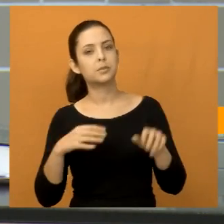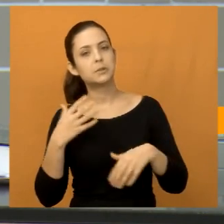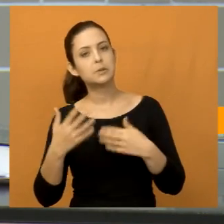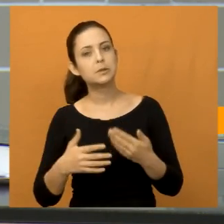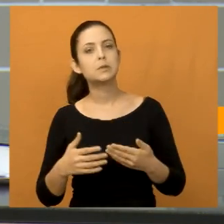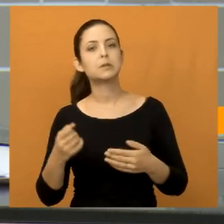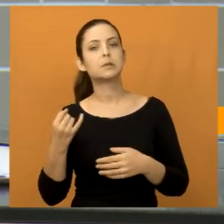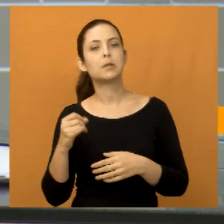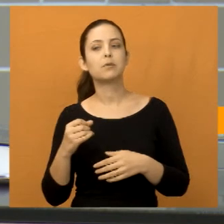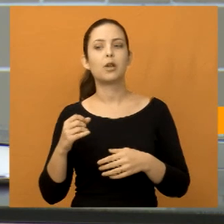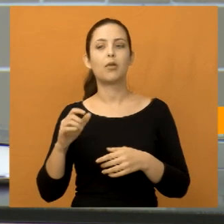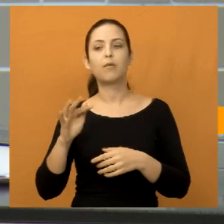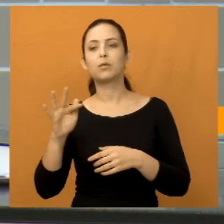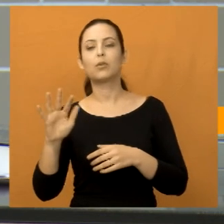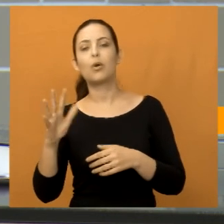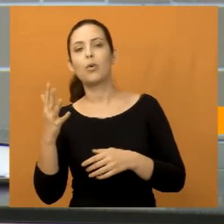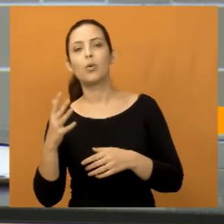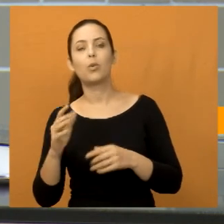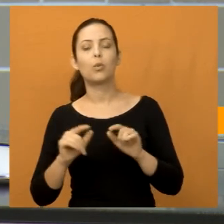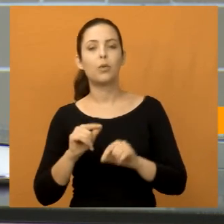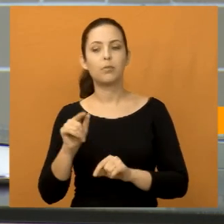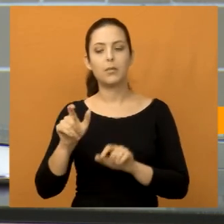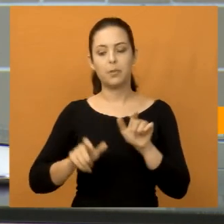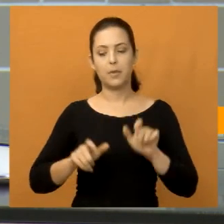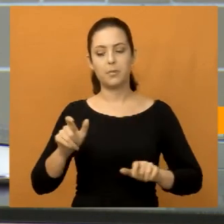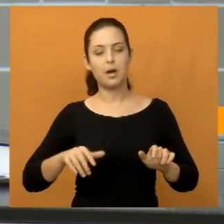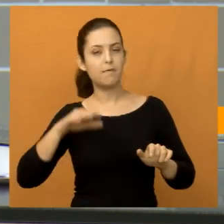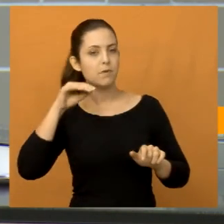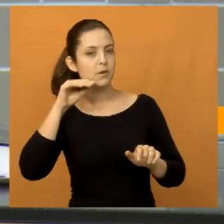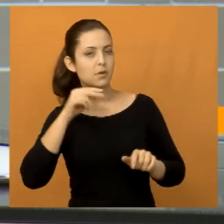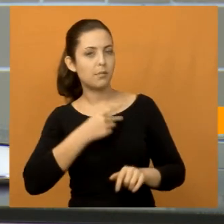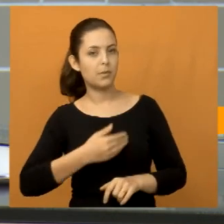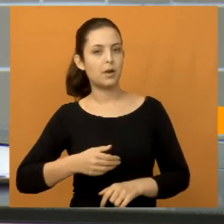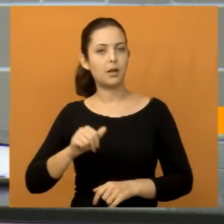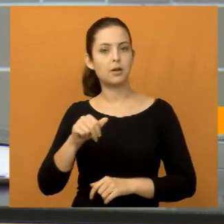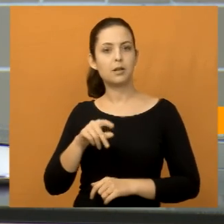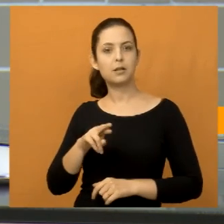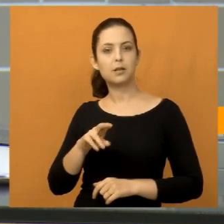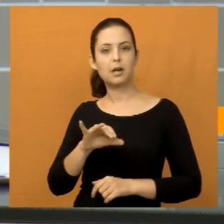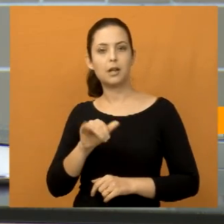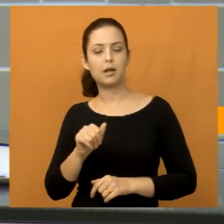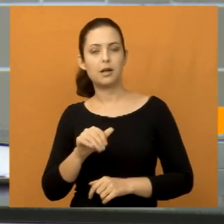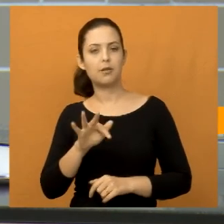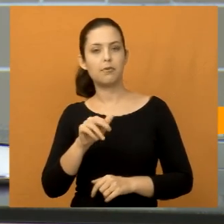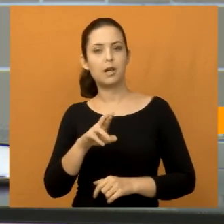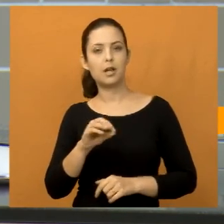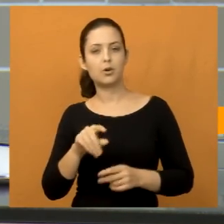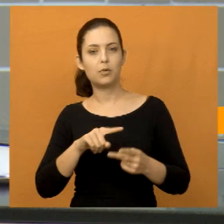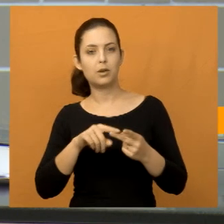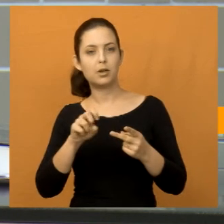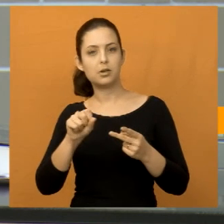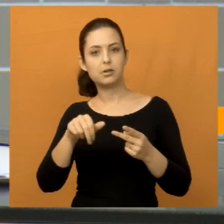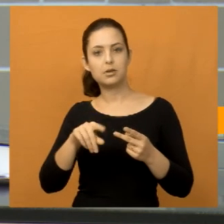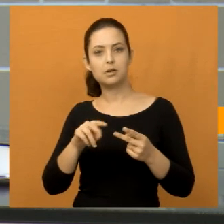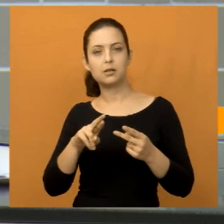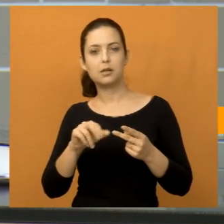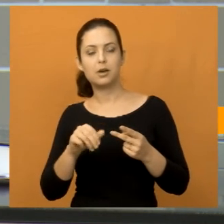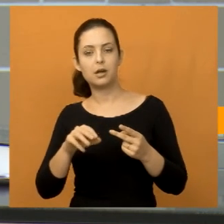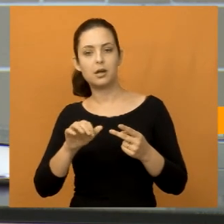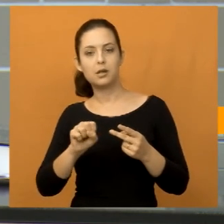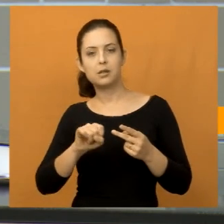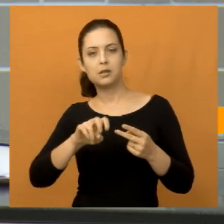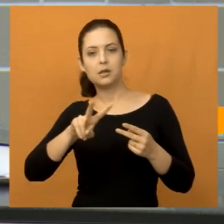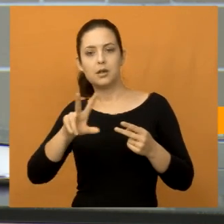eventuais providências em relação às servidoras Andréia Miguel Rocha Faro e Sandra Maria da Silva,